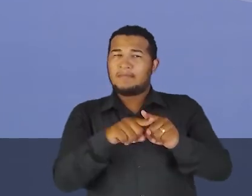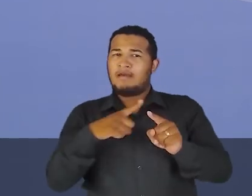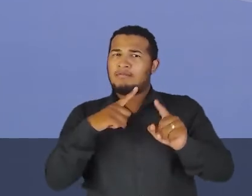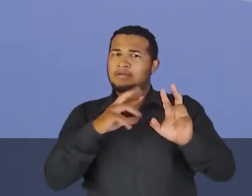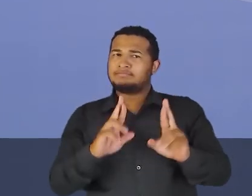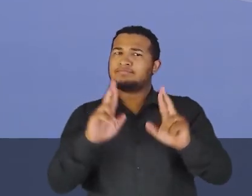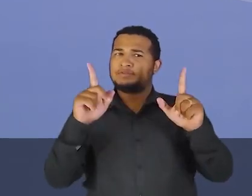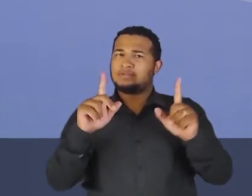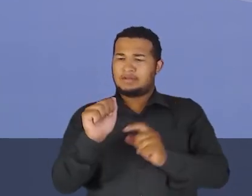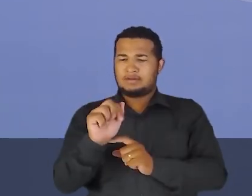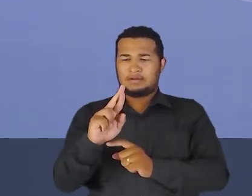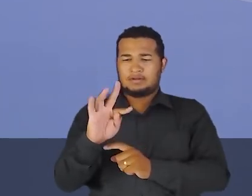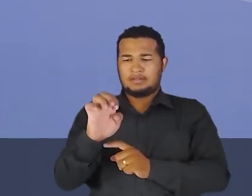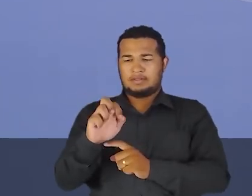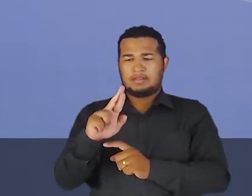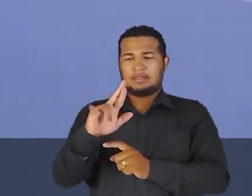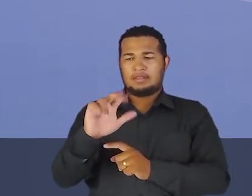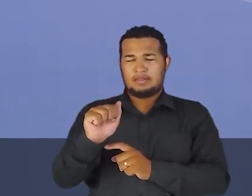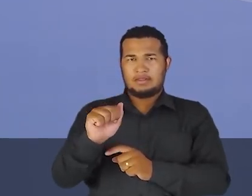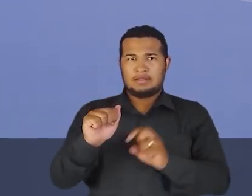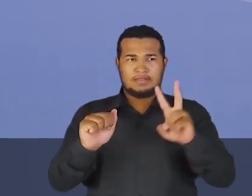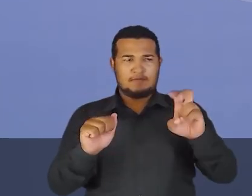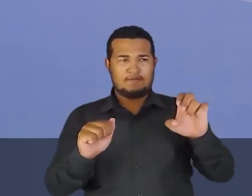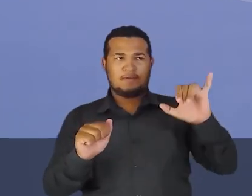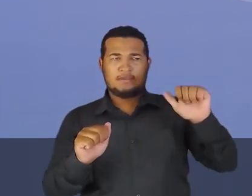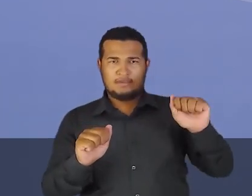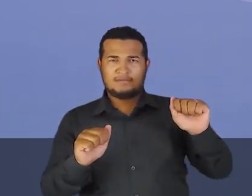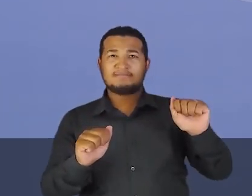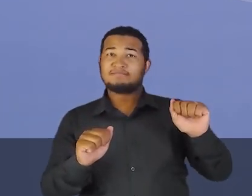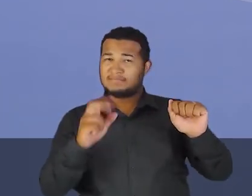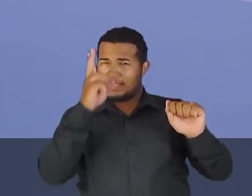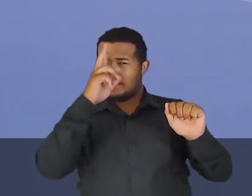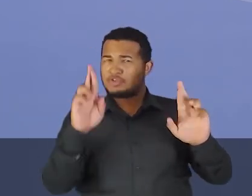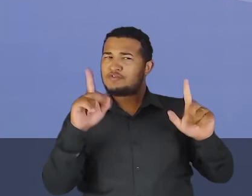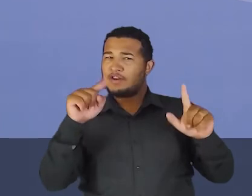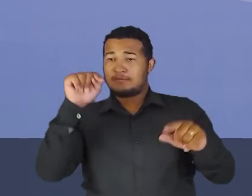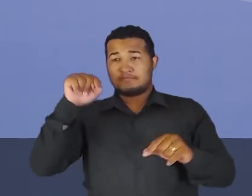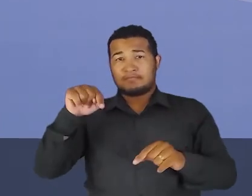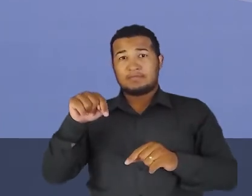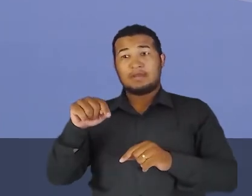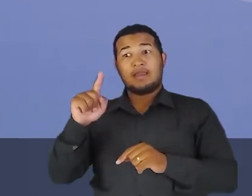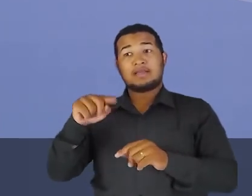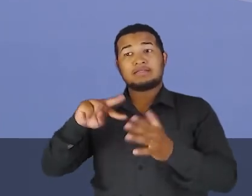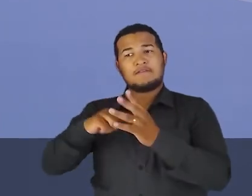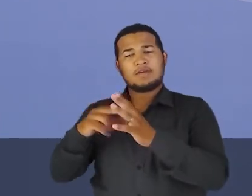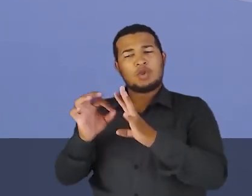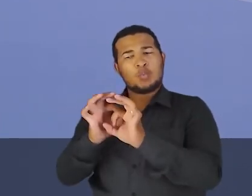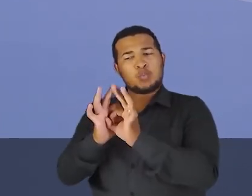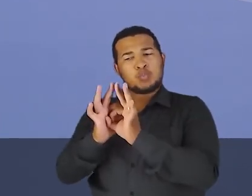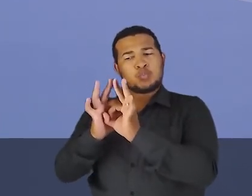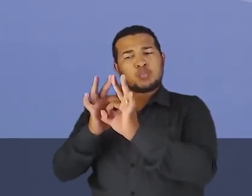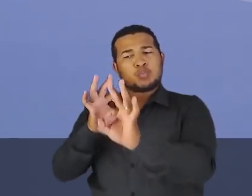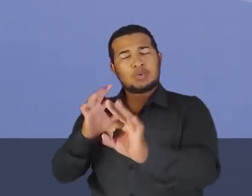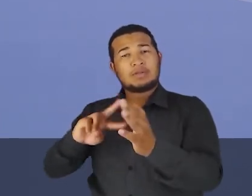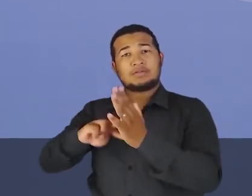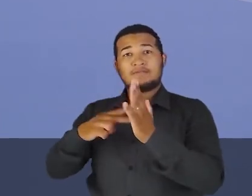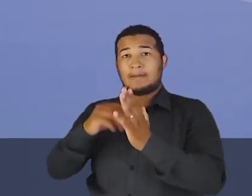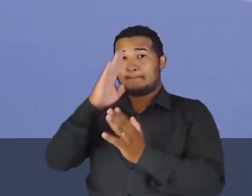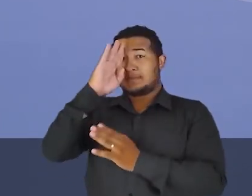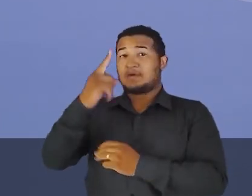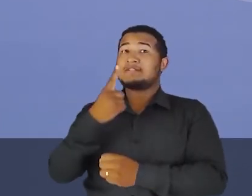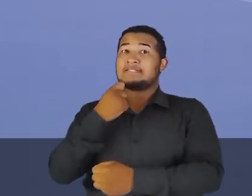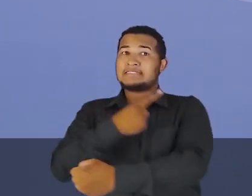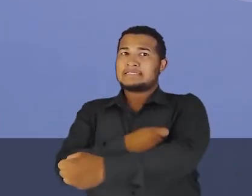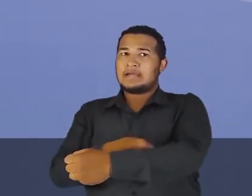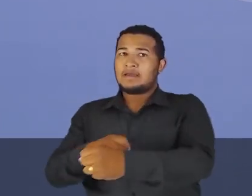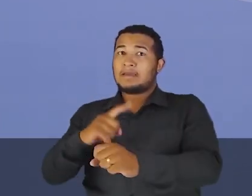diferença entre artéria e veia. Você lembra das aulas do sistema circulatório? O que é uma artéria? É um vaso sanguíneo que principalmente transporta sangue rico